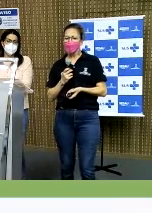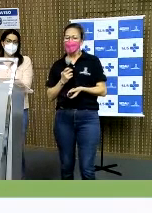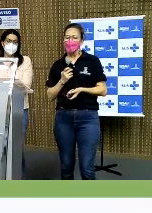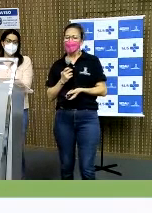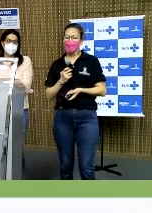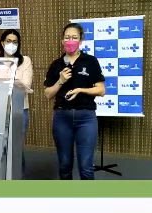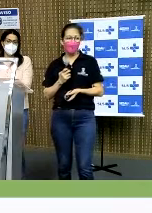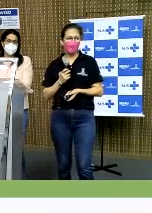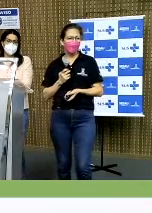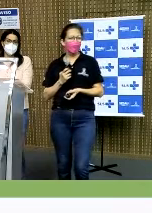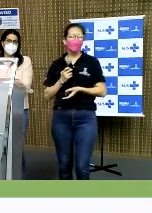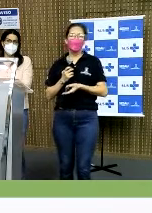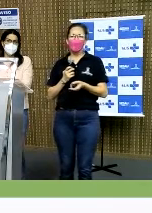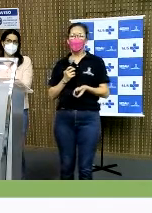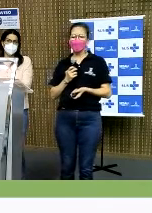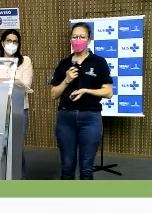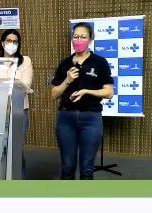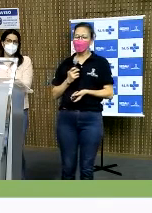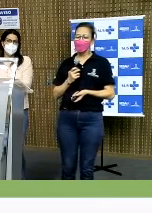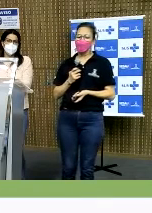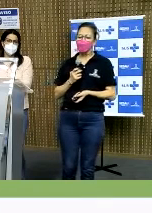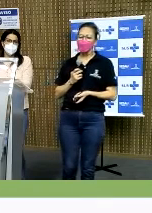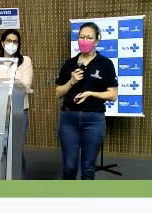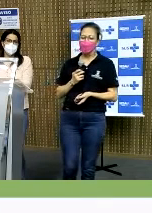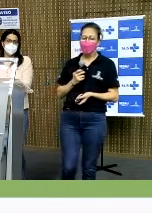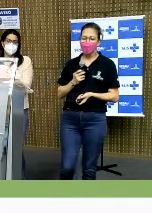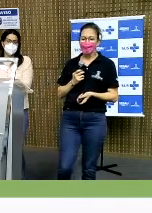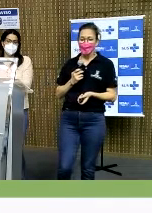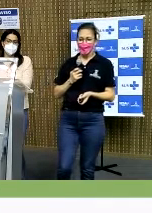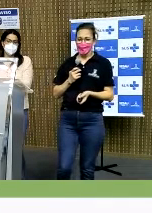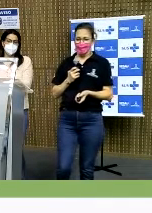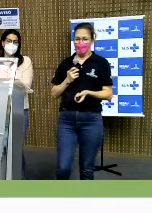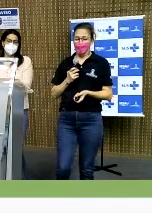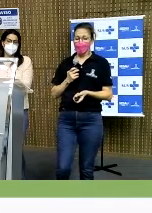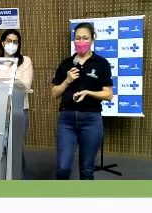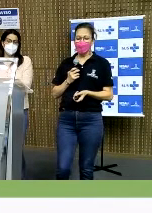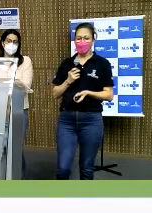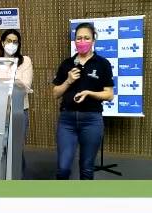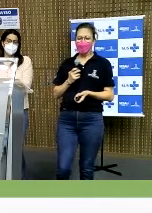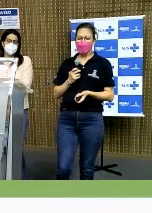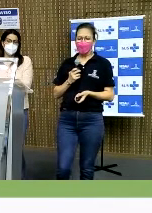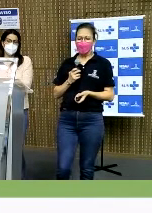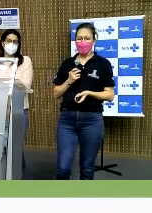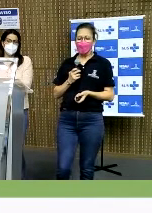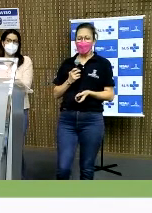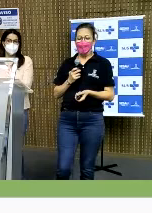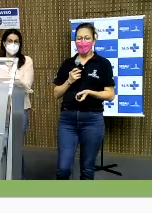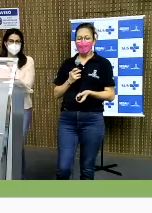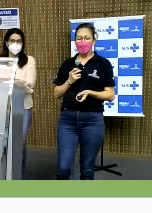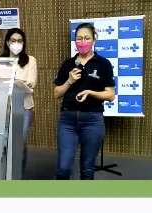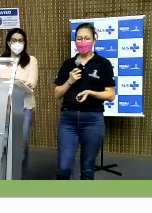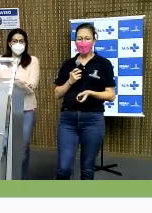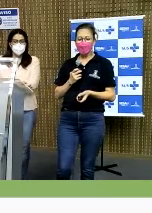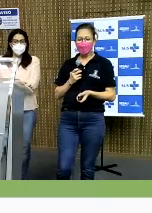10.458 moradores na nossa área de abrangência. A nossa evolução de cadastro